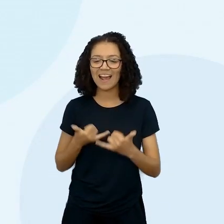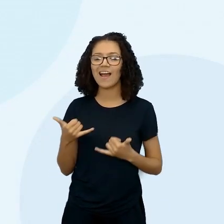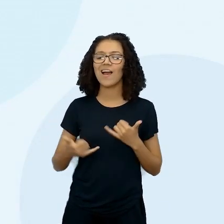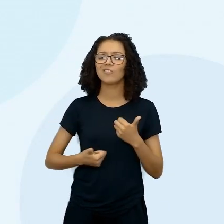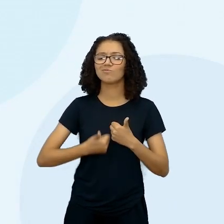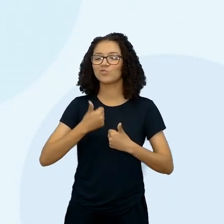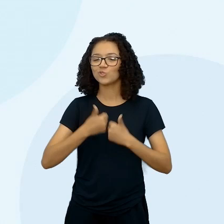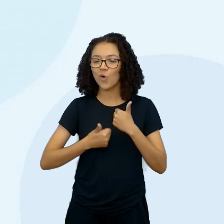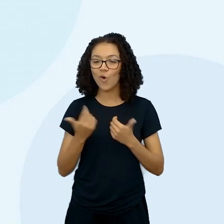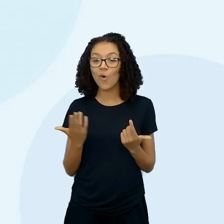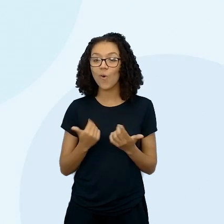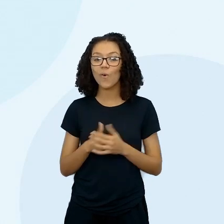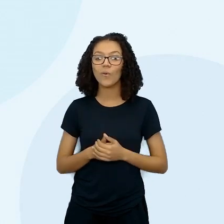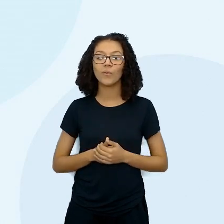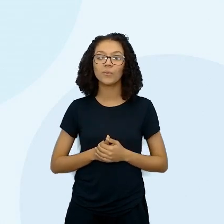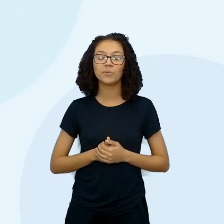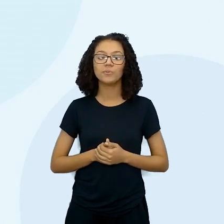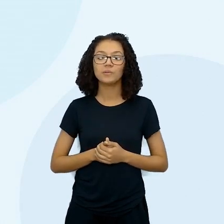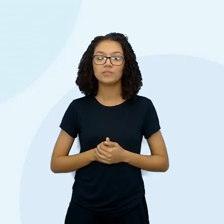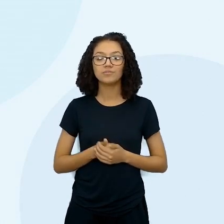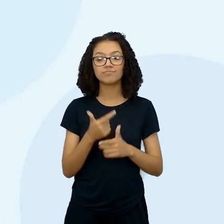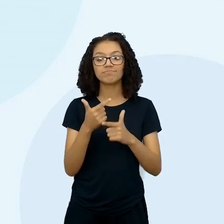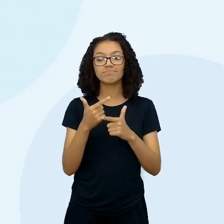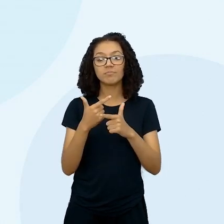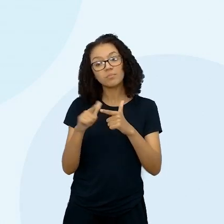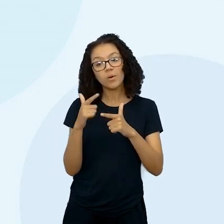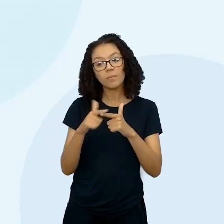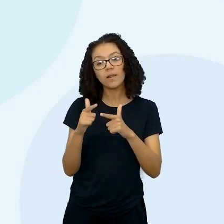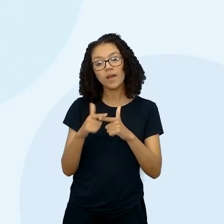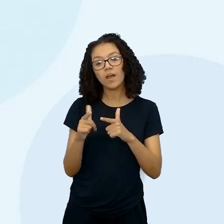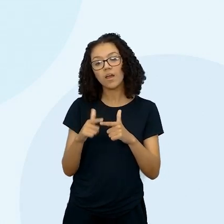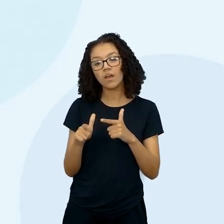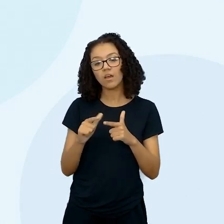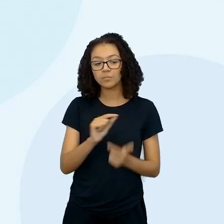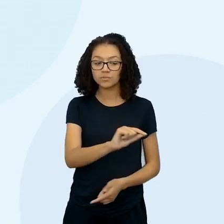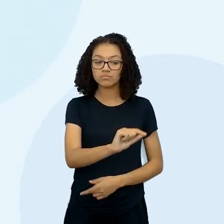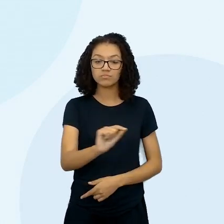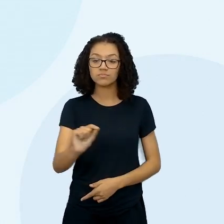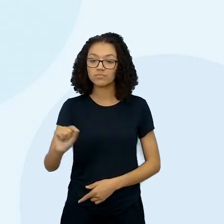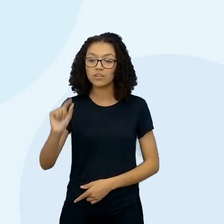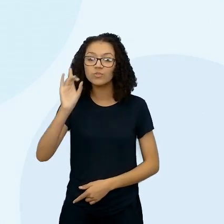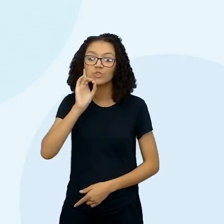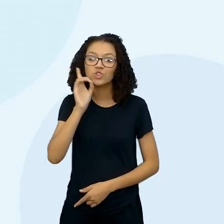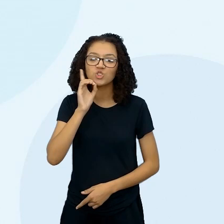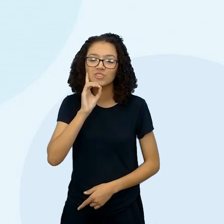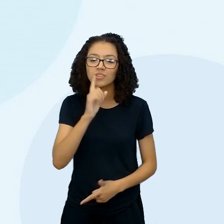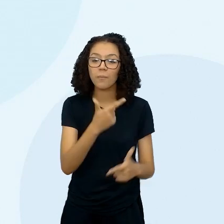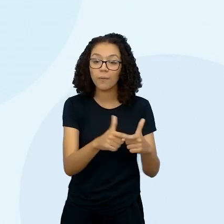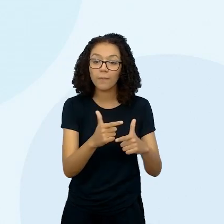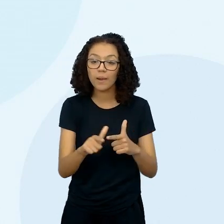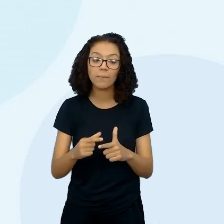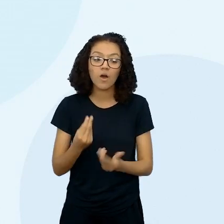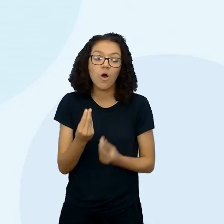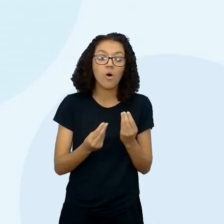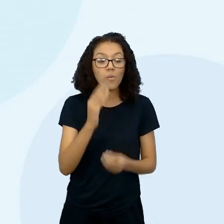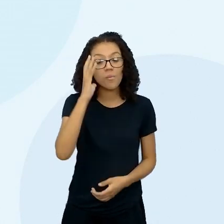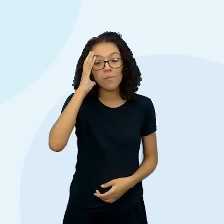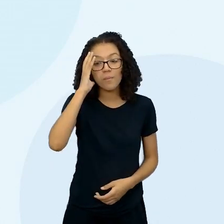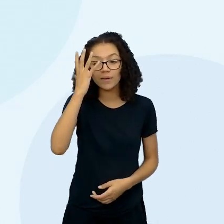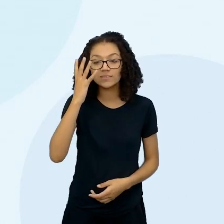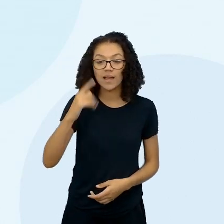trazer problemas mesmo da realidade dos alunos, que eles possam aí criar